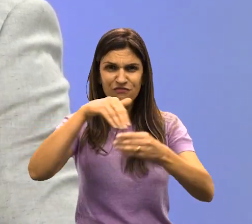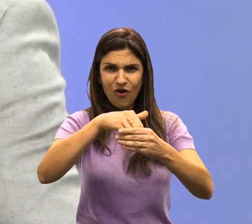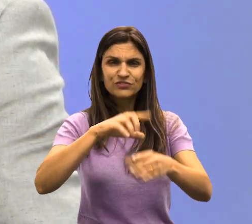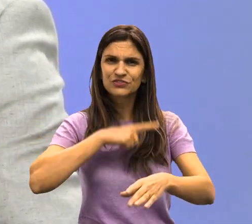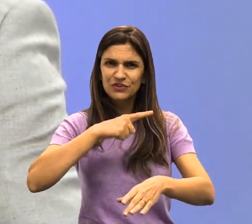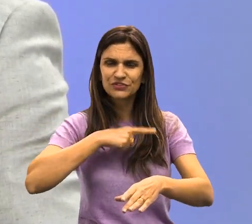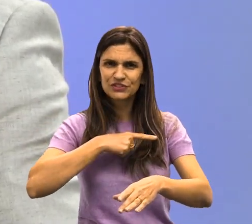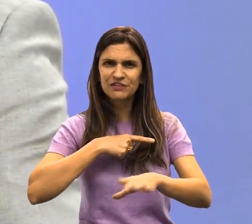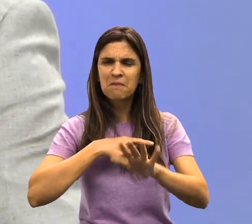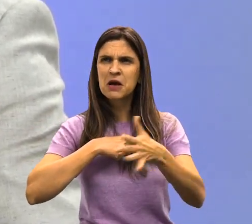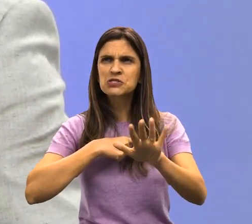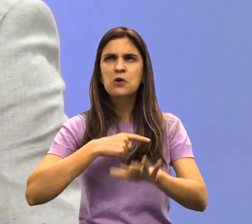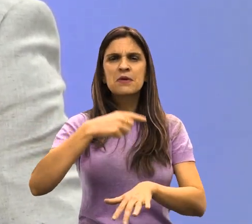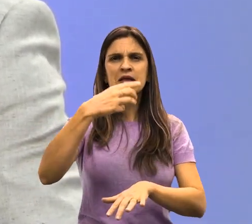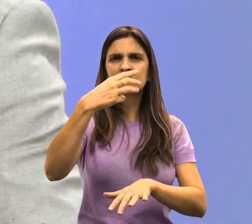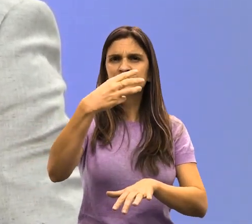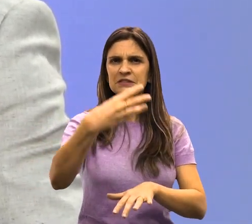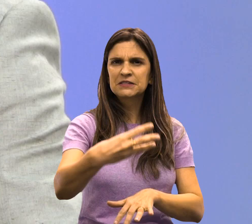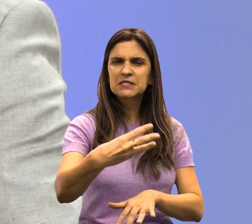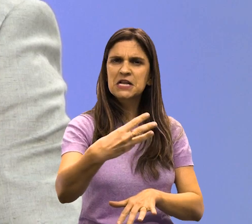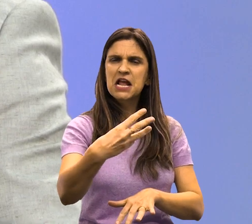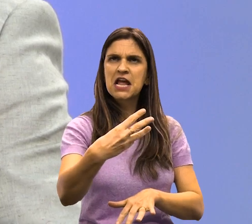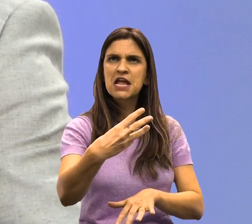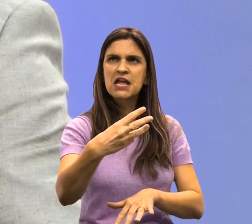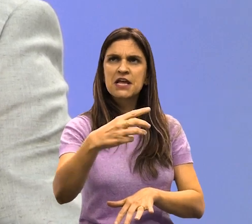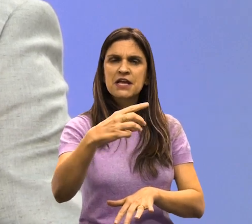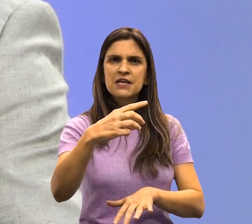uns 3.500 a 3.800